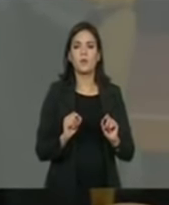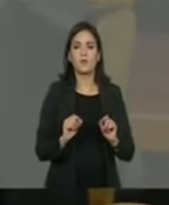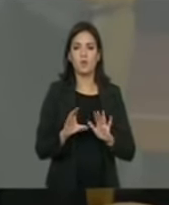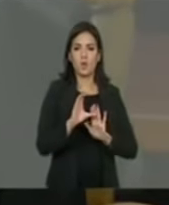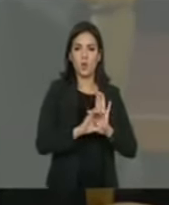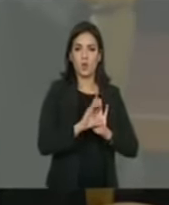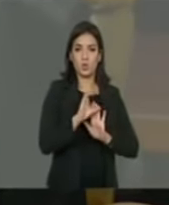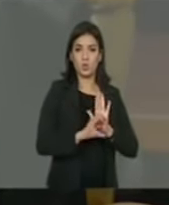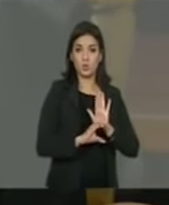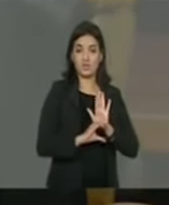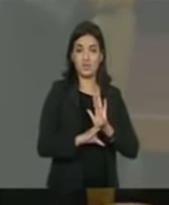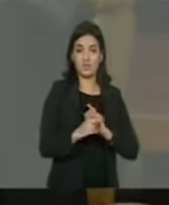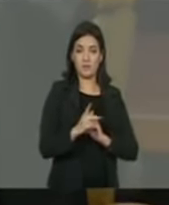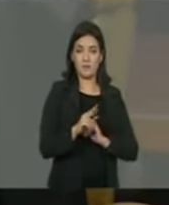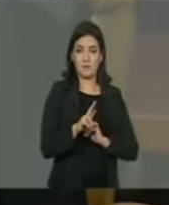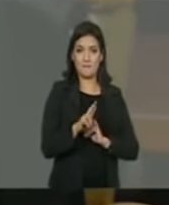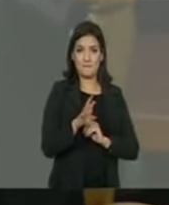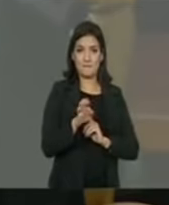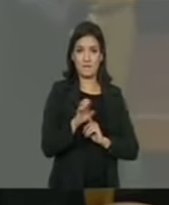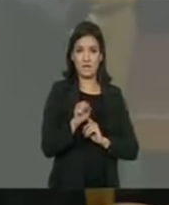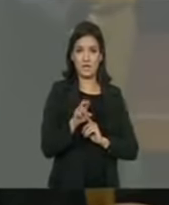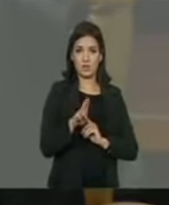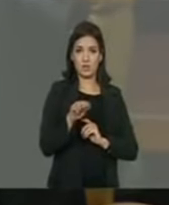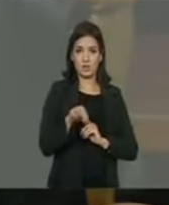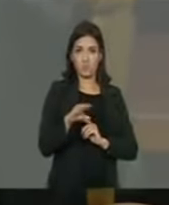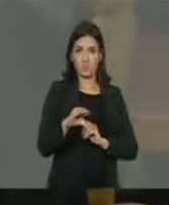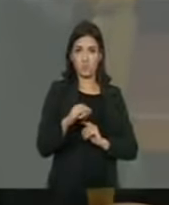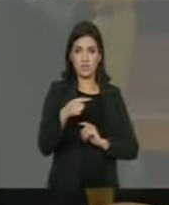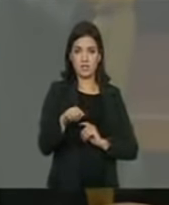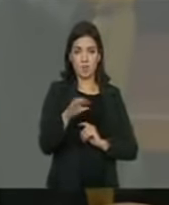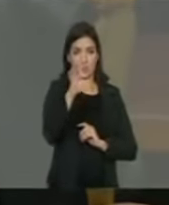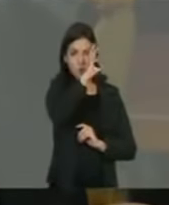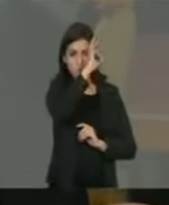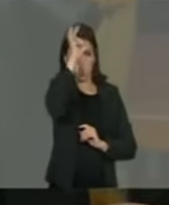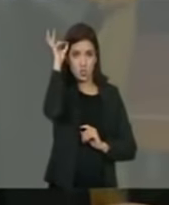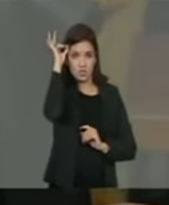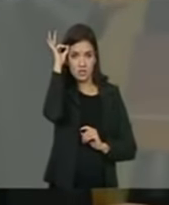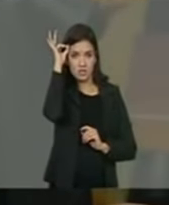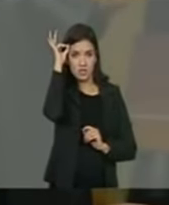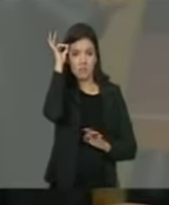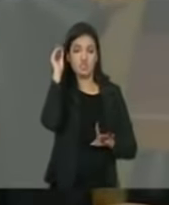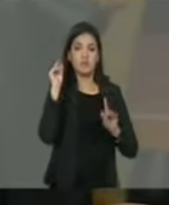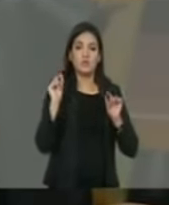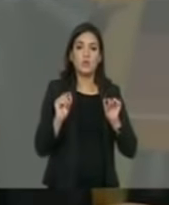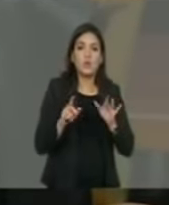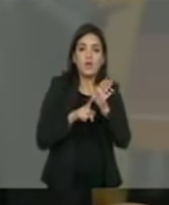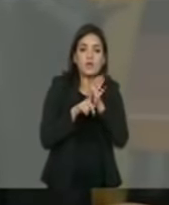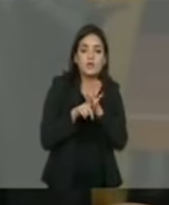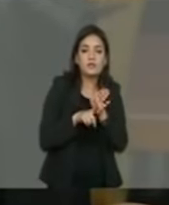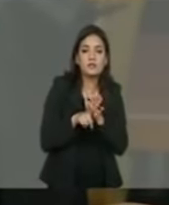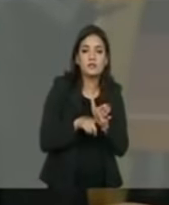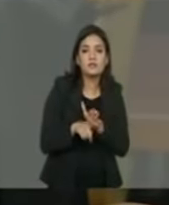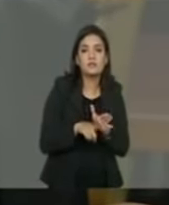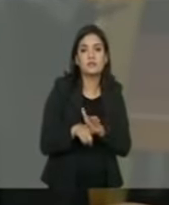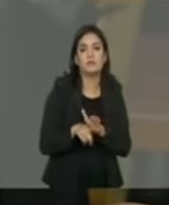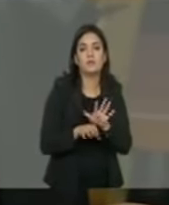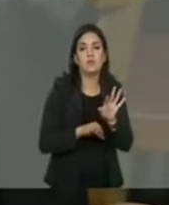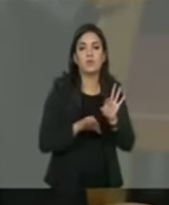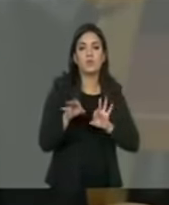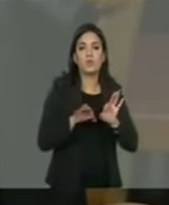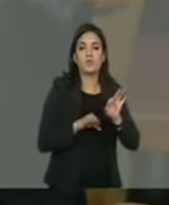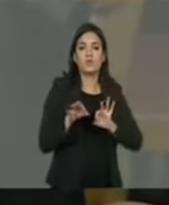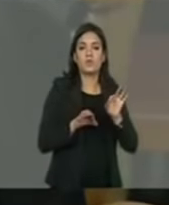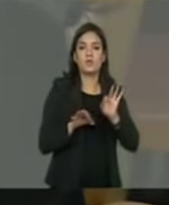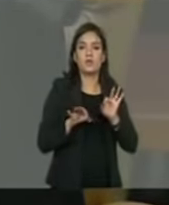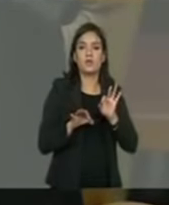presunção de inocência notadamente quando examinado na perspectiva do ordenamento constitucional brasileiro